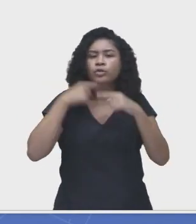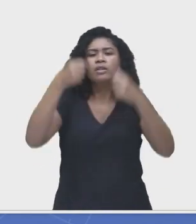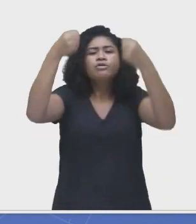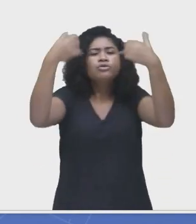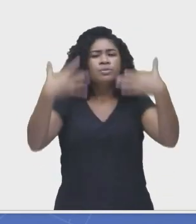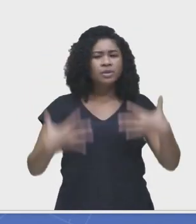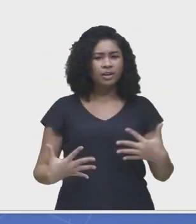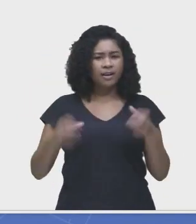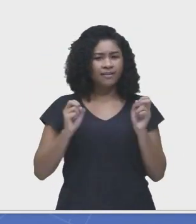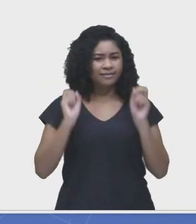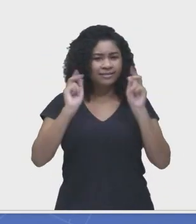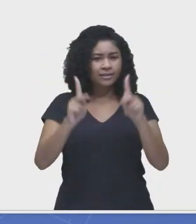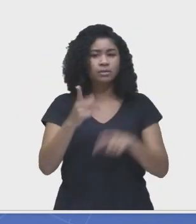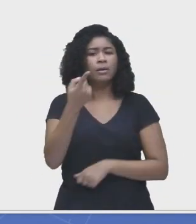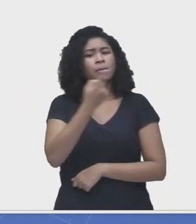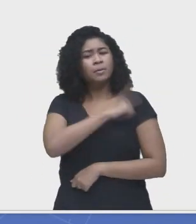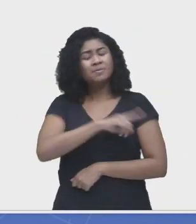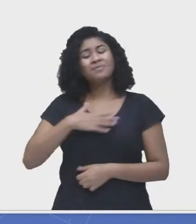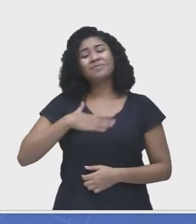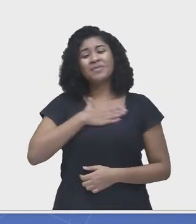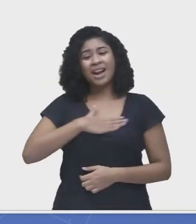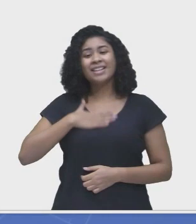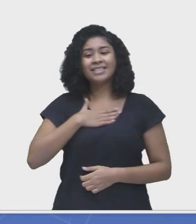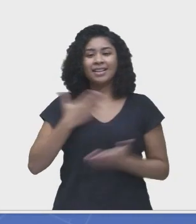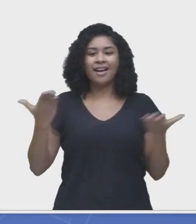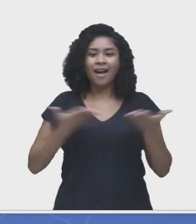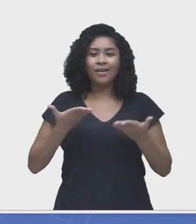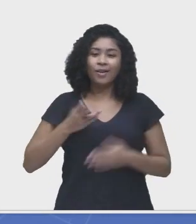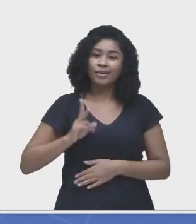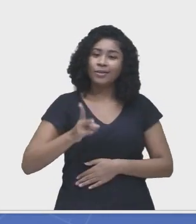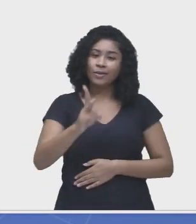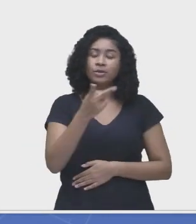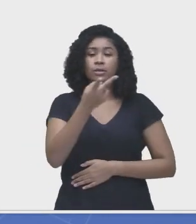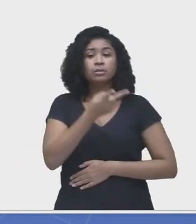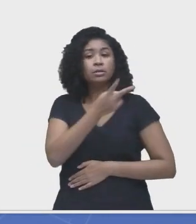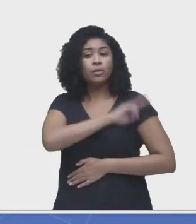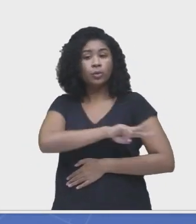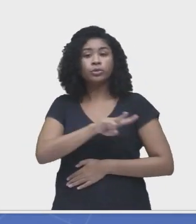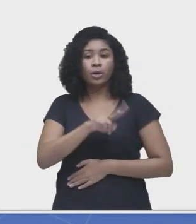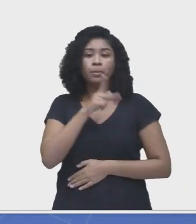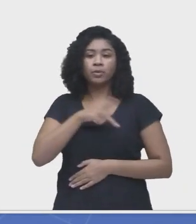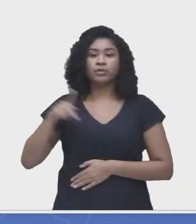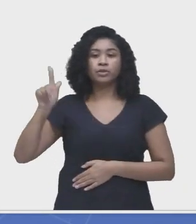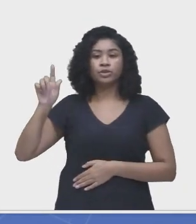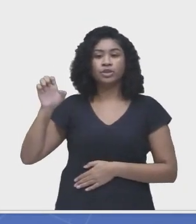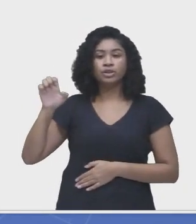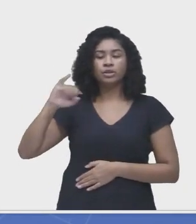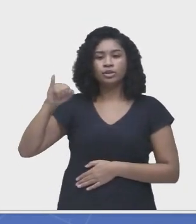bom? Então, o primeiro ano foi um prazer e agora nós vamos com o segundo ano com o professor Jefferson.